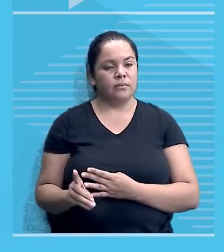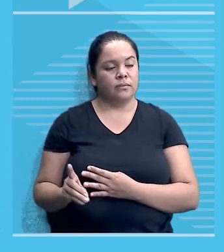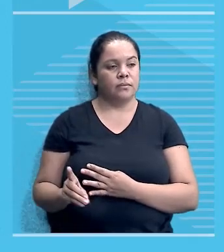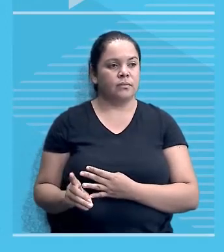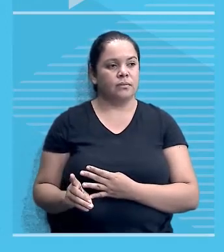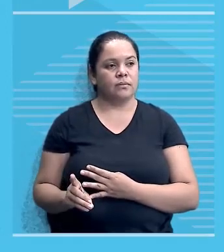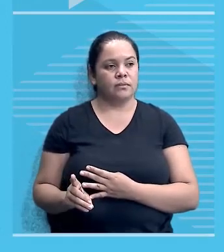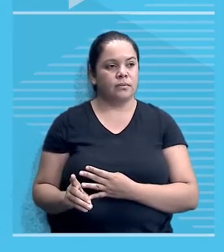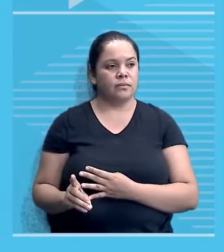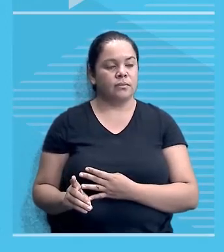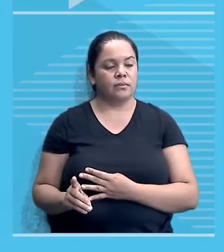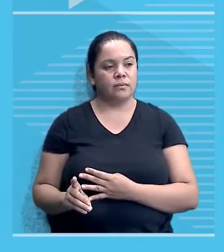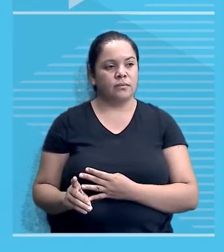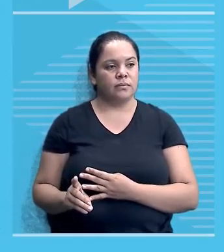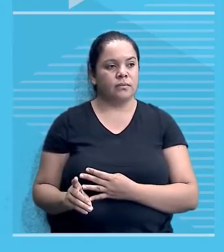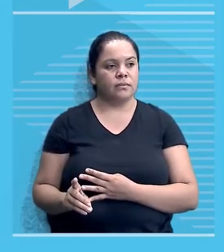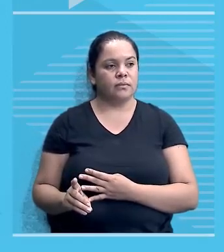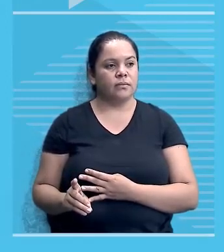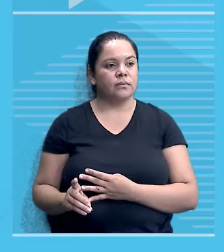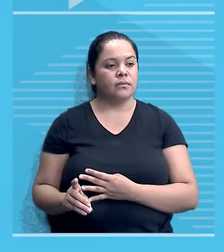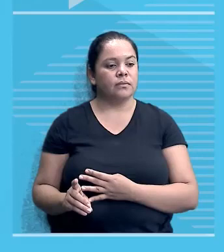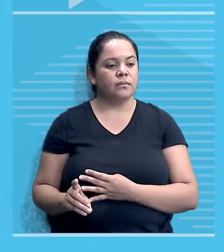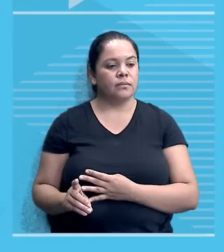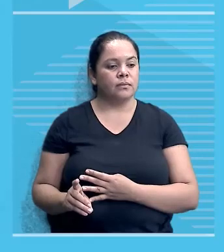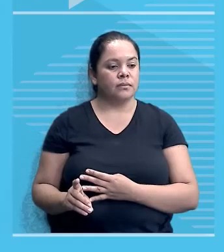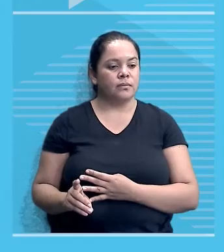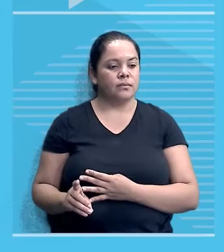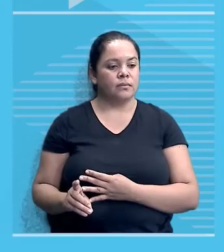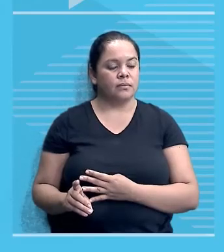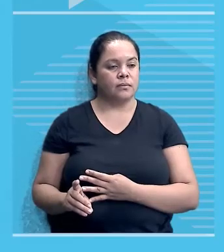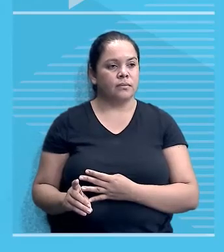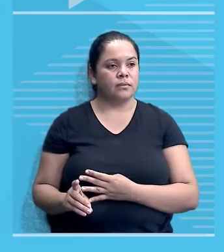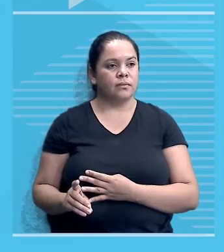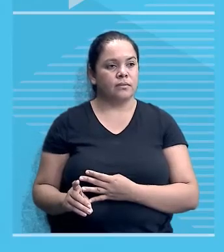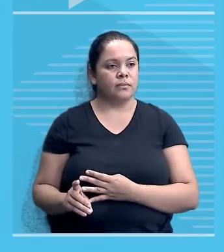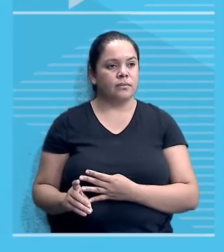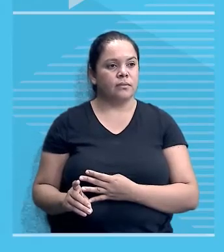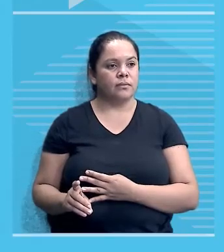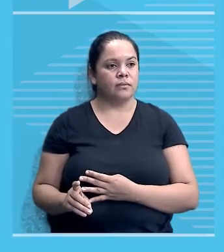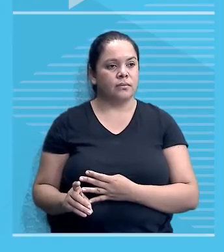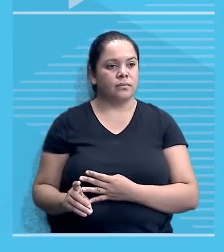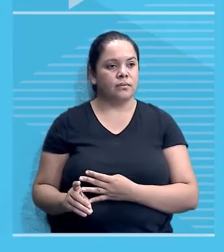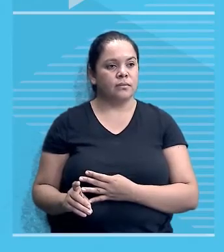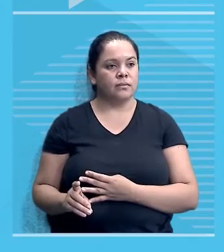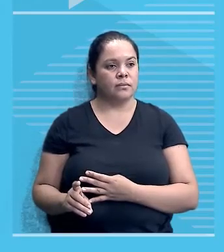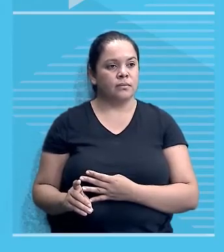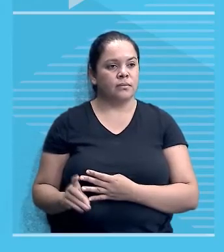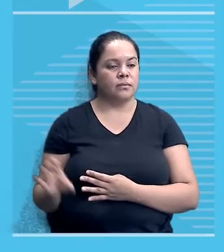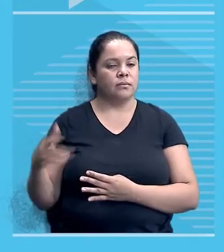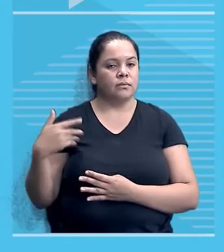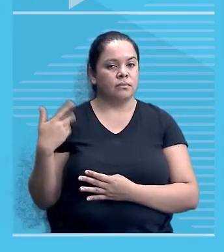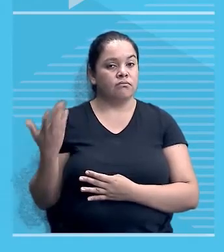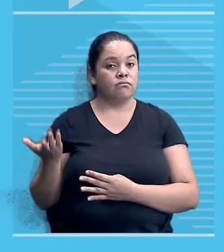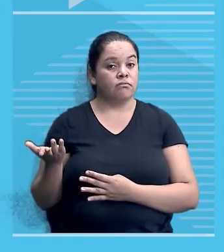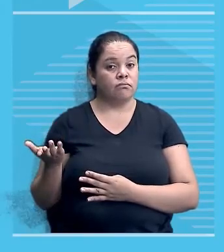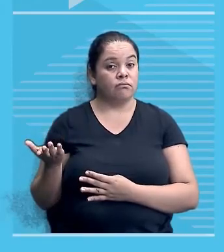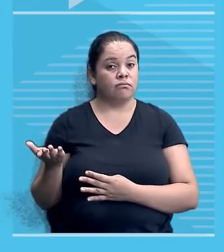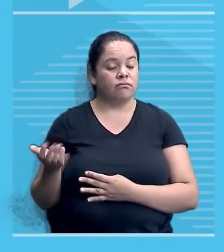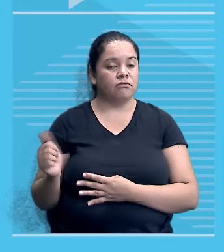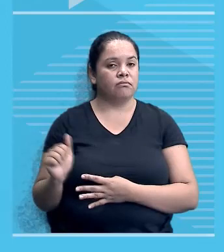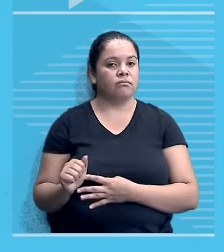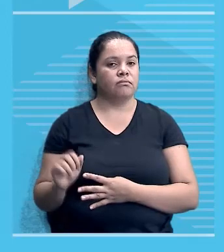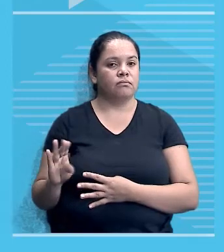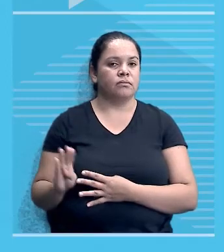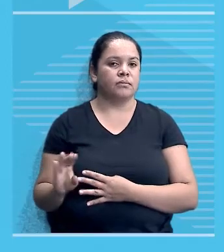D crescimento industrial e a migração Campo cidade E aí galerinha letra